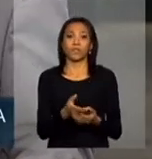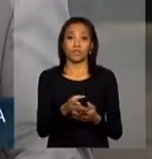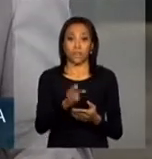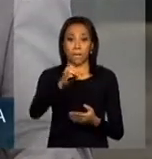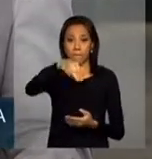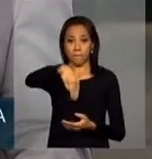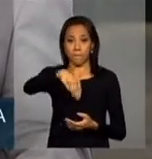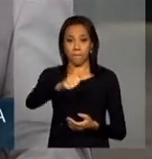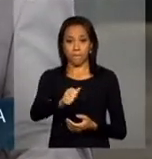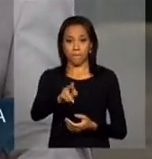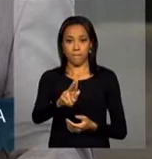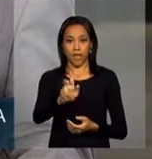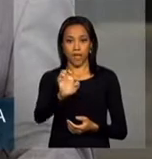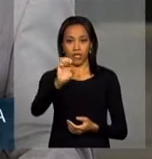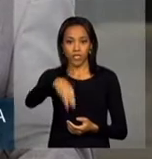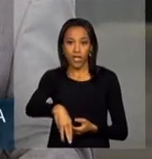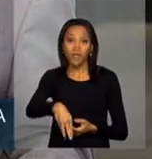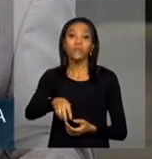direita.